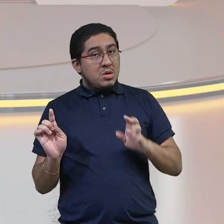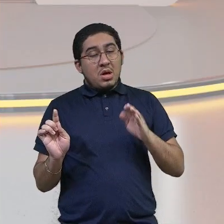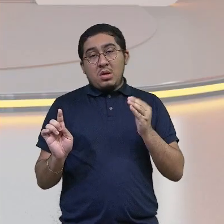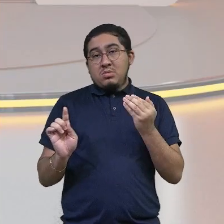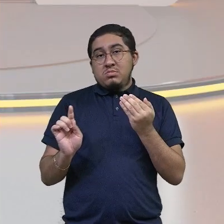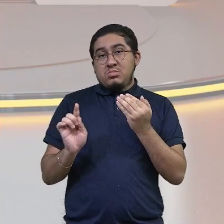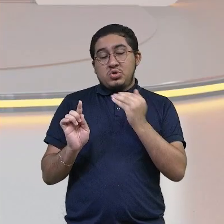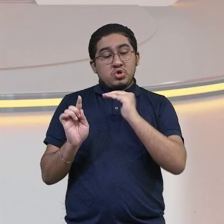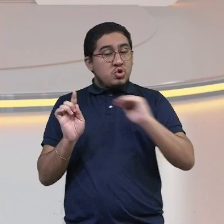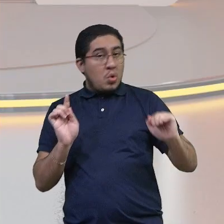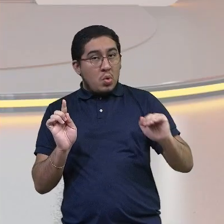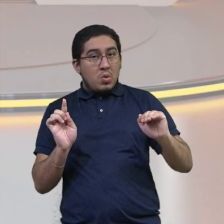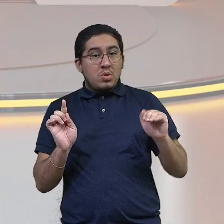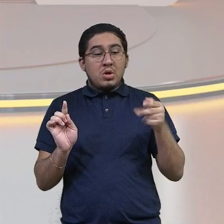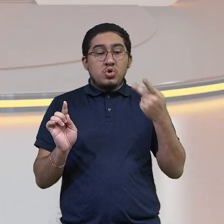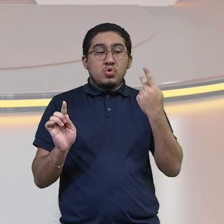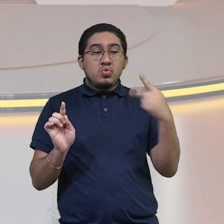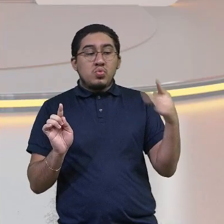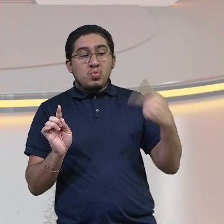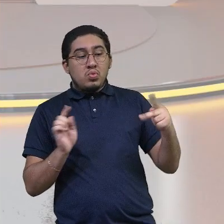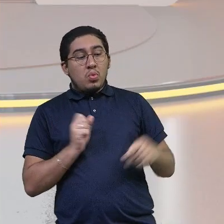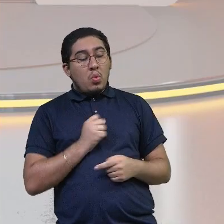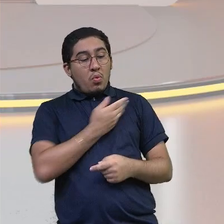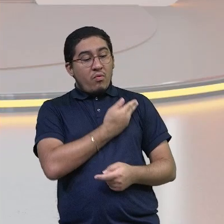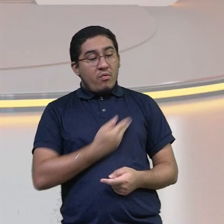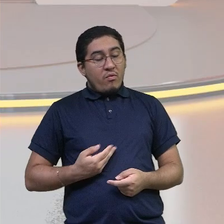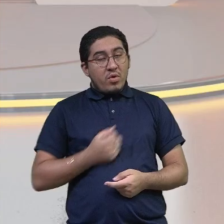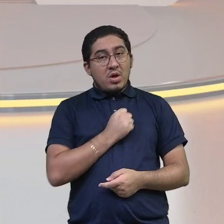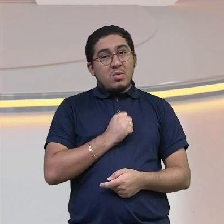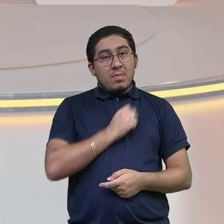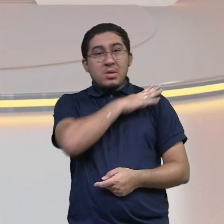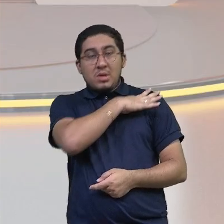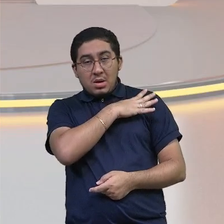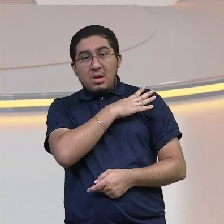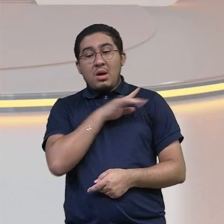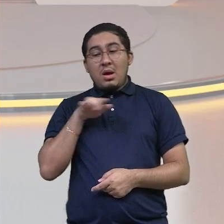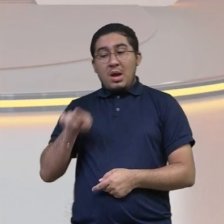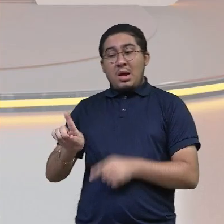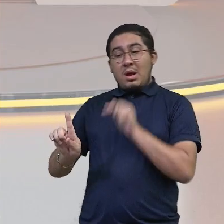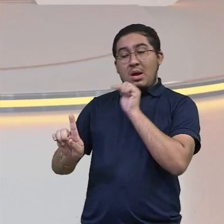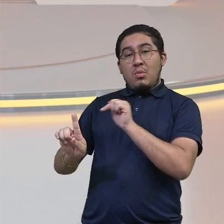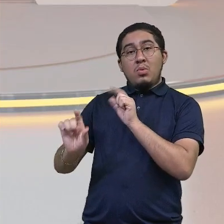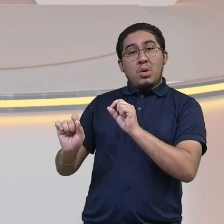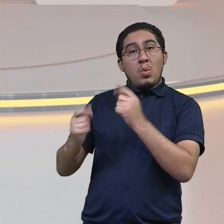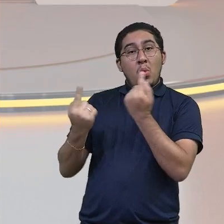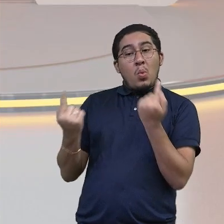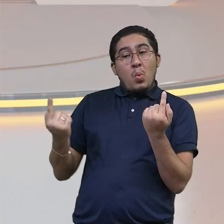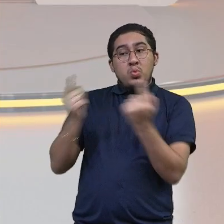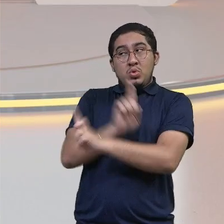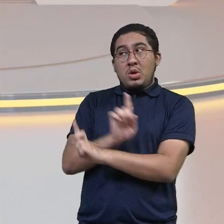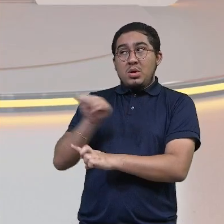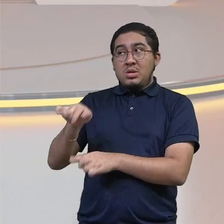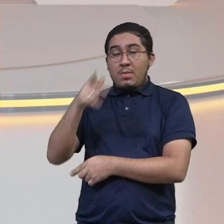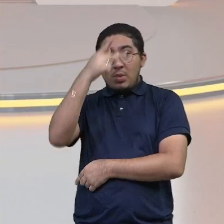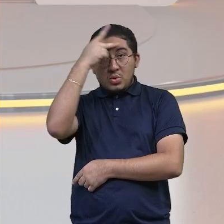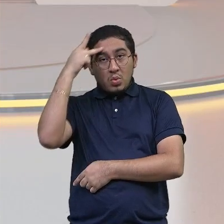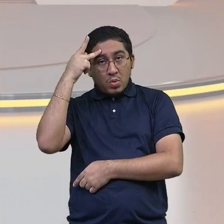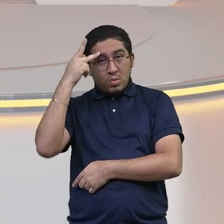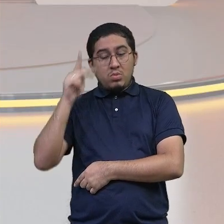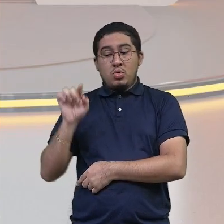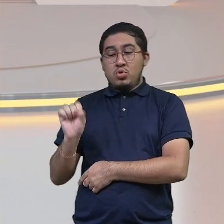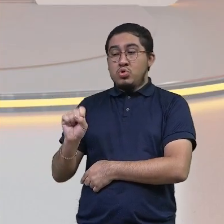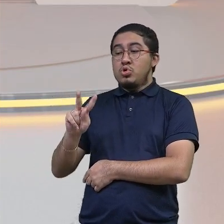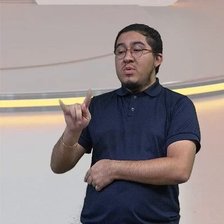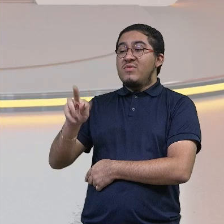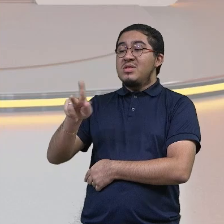ideias políticas do governo, eram chamados de pessoas subversivas, porque eram contrárias, e essas pessoas subversivas